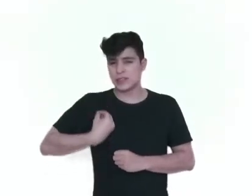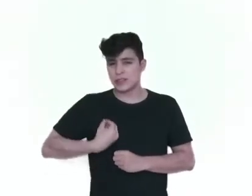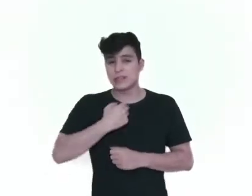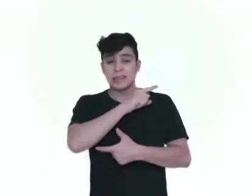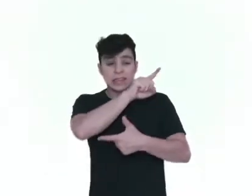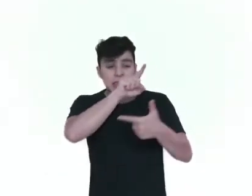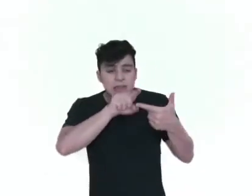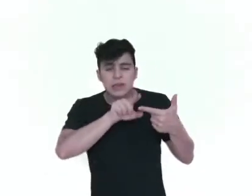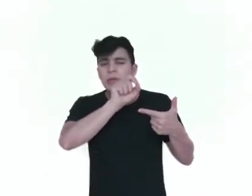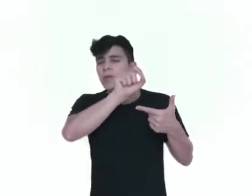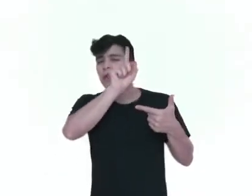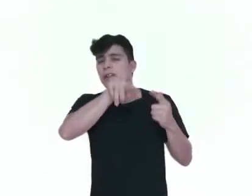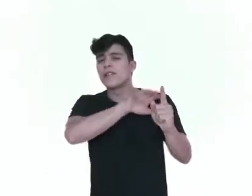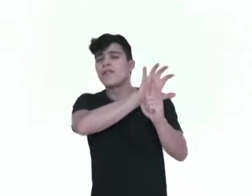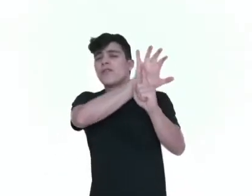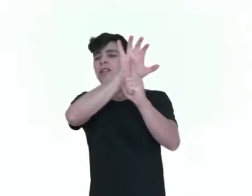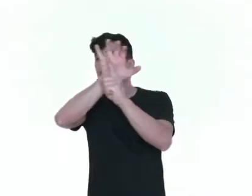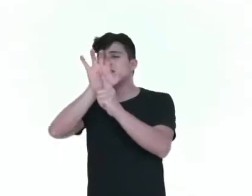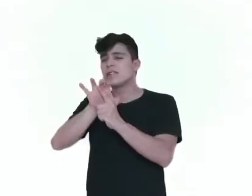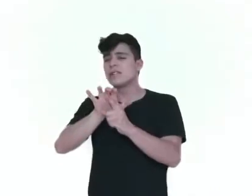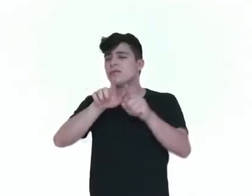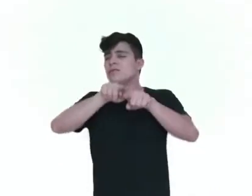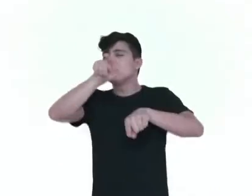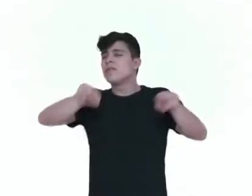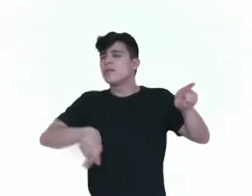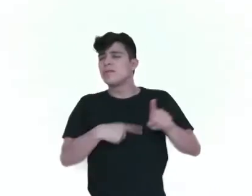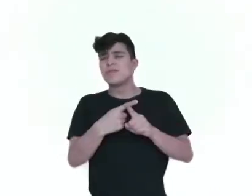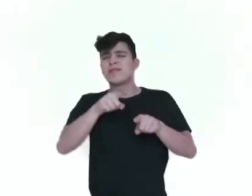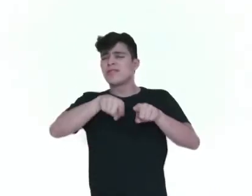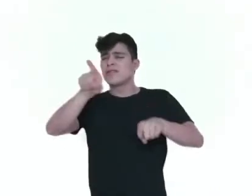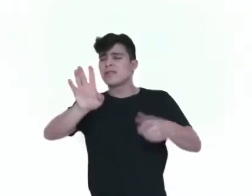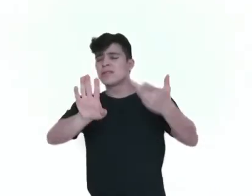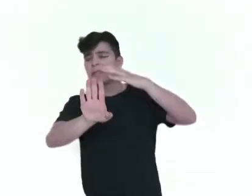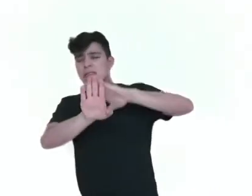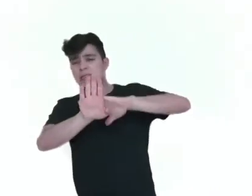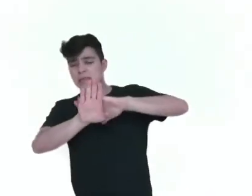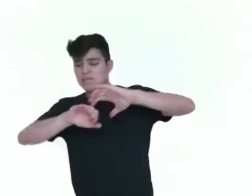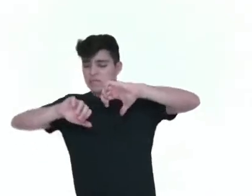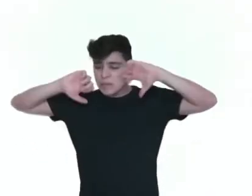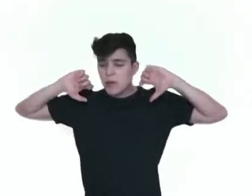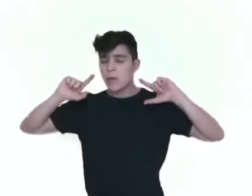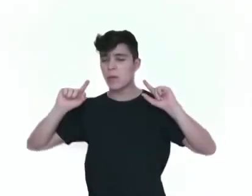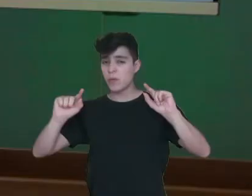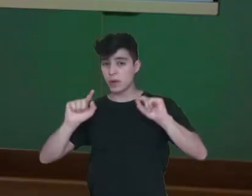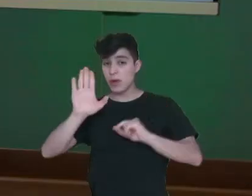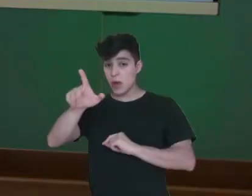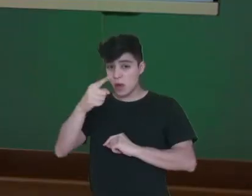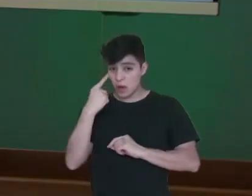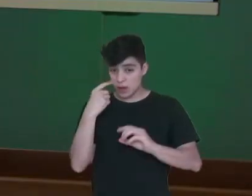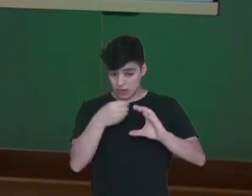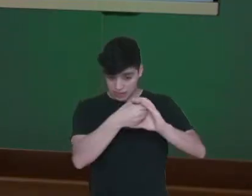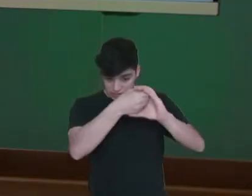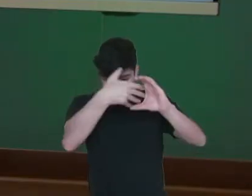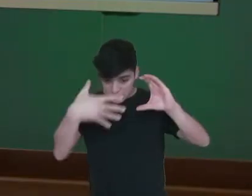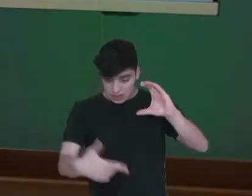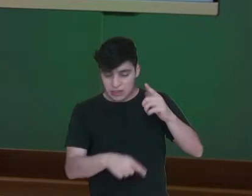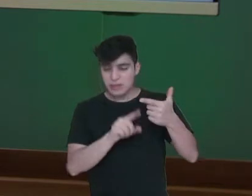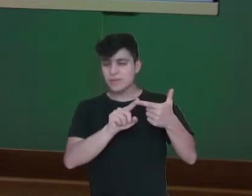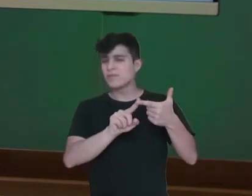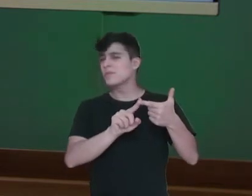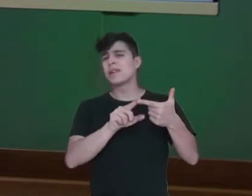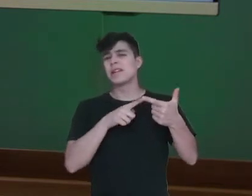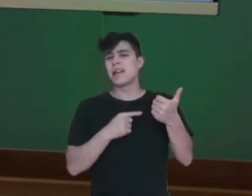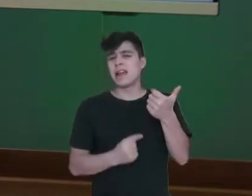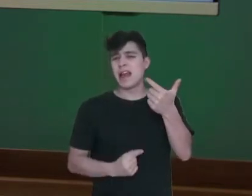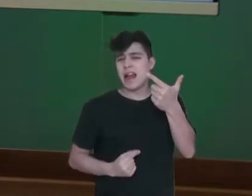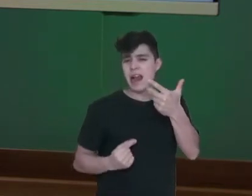fatores responsáveis por essas diferenças. Existem algumas características, alguns fatores que são responsáveis